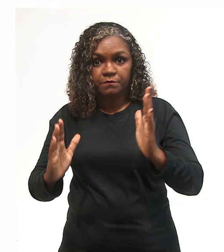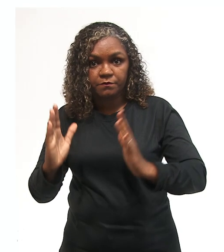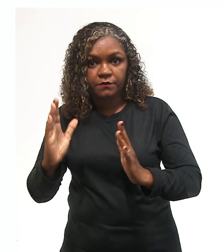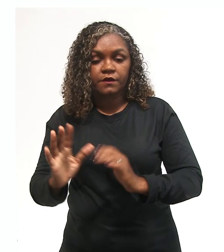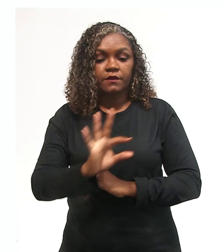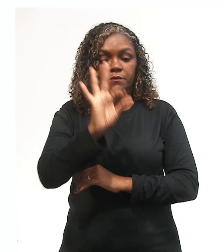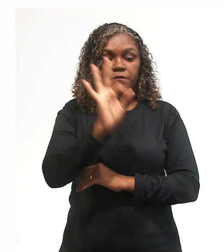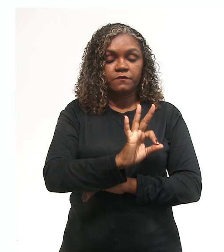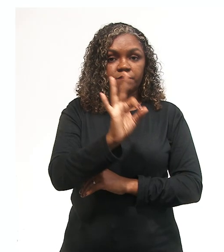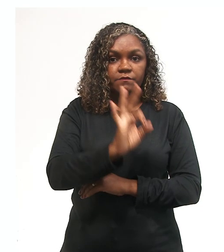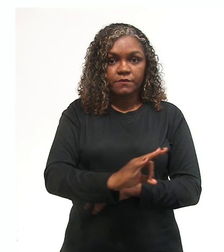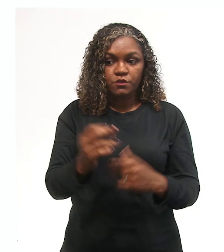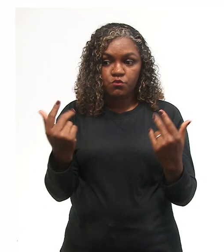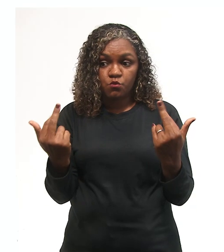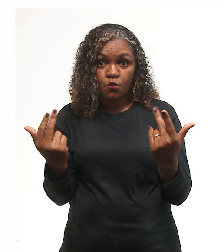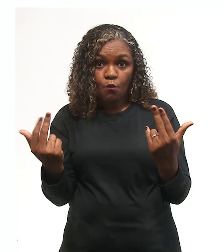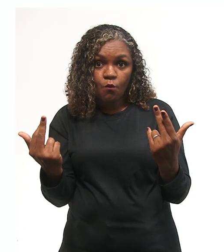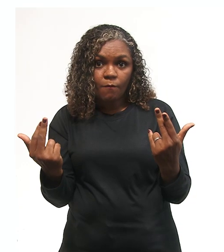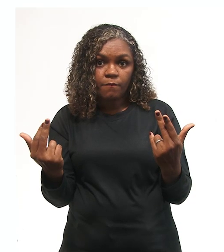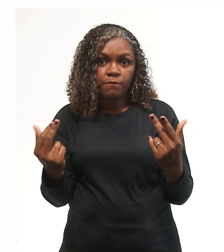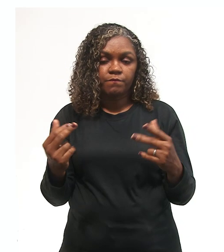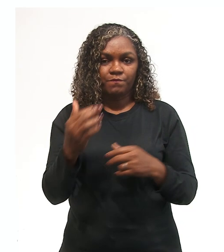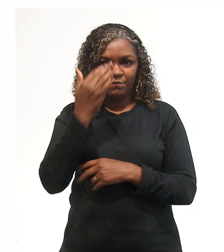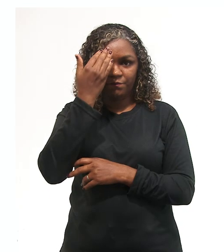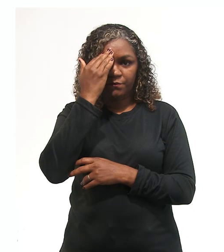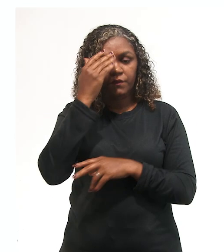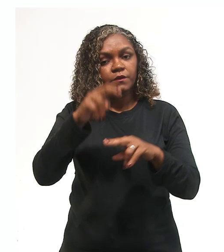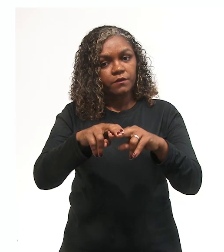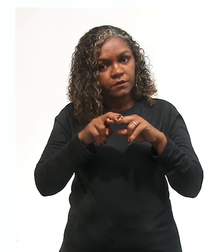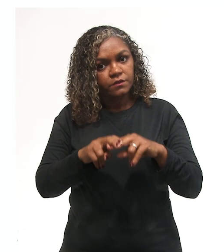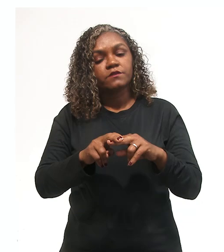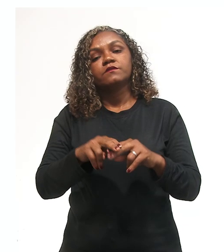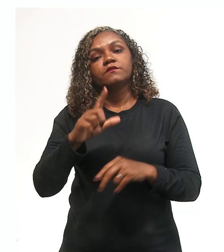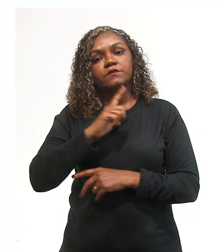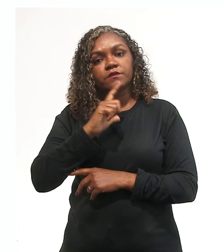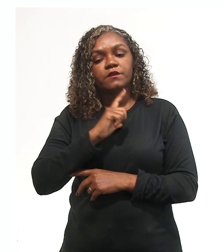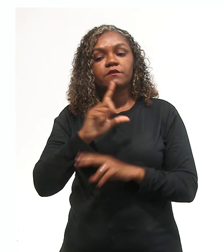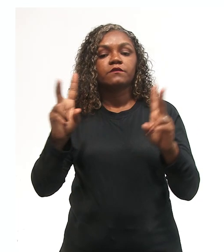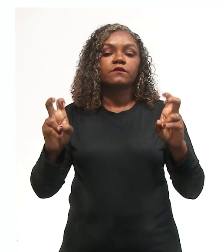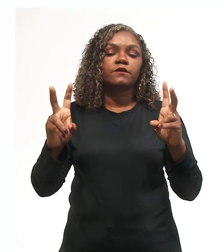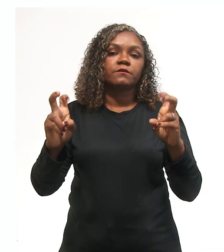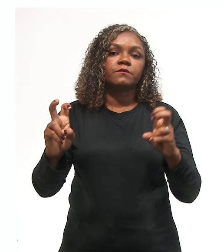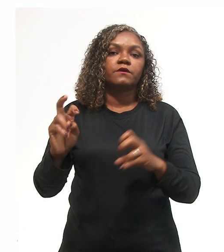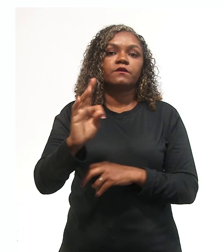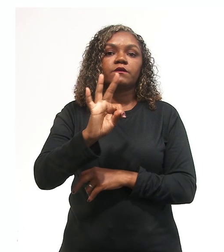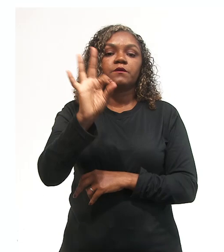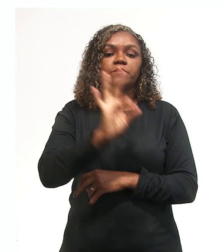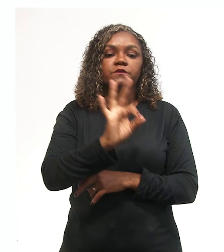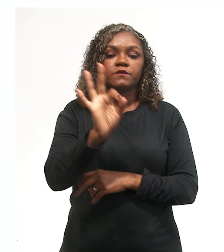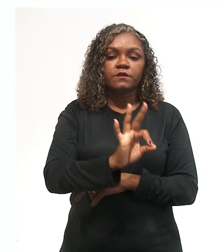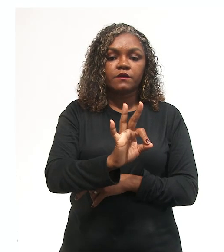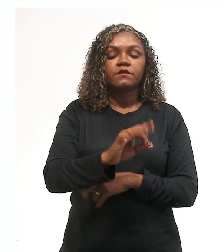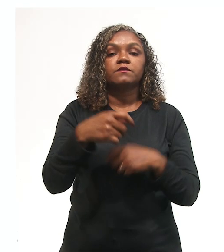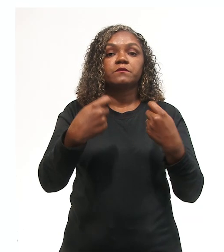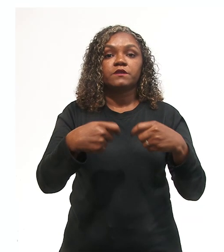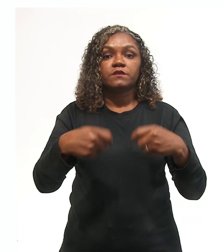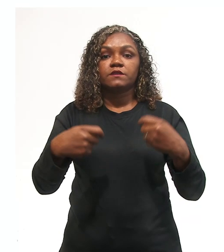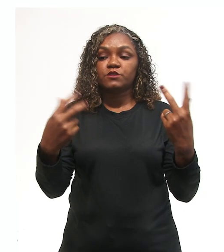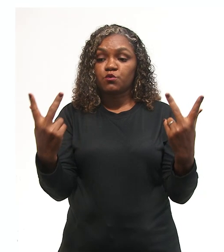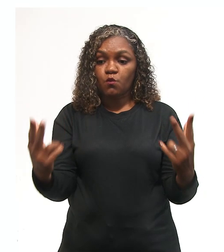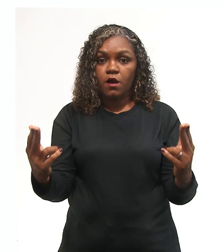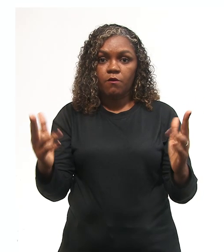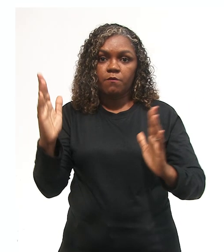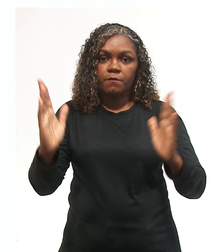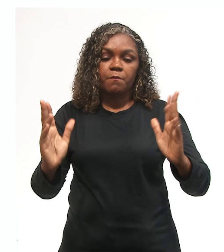né? E aí, na taxa de juros, a gente vai ter essa questão. A taxa de juros tem que estar na mesma unidade de tempo do